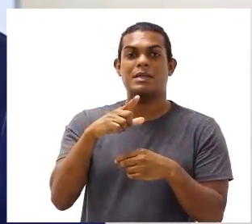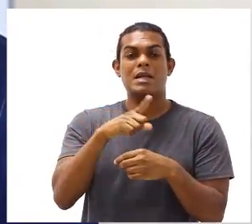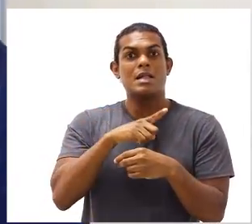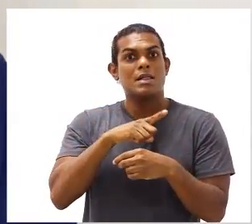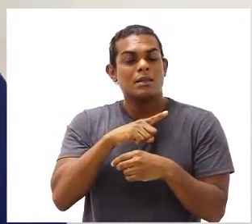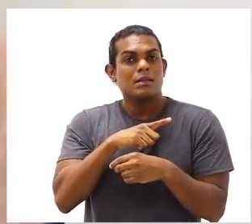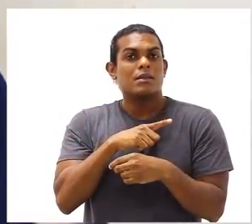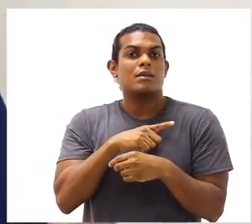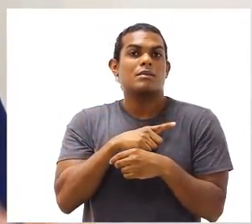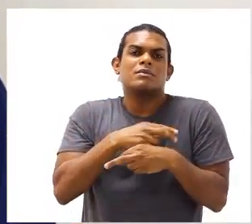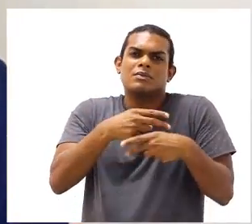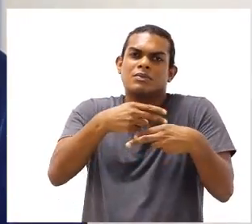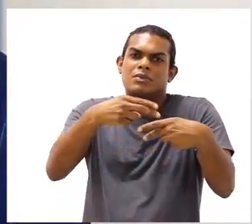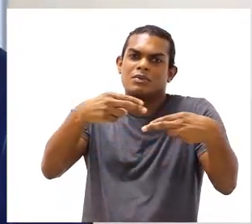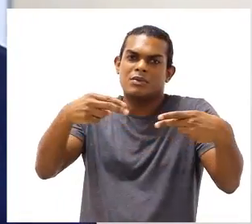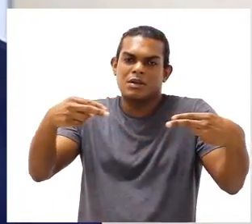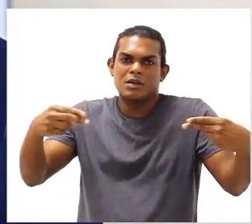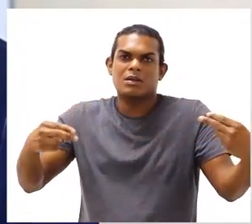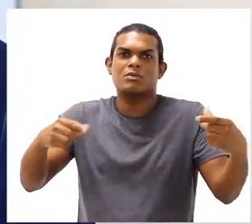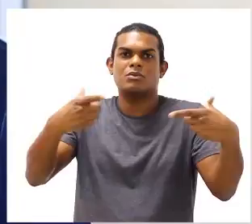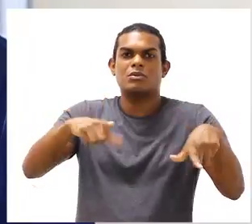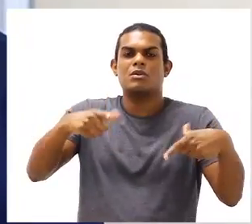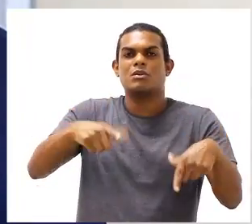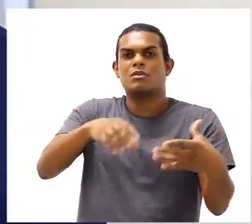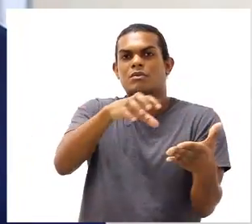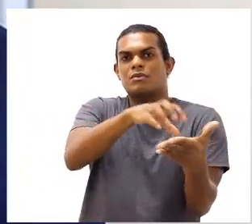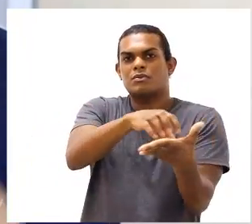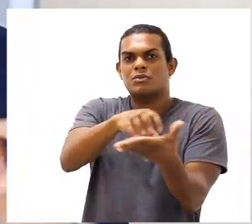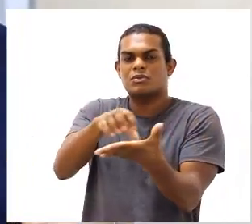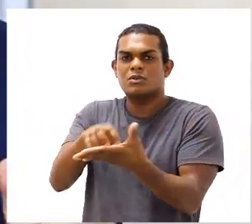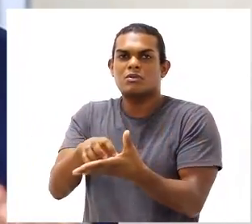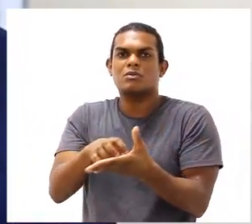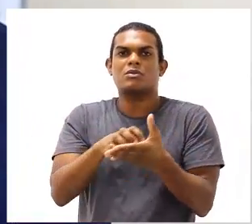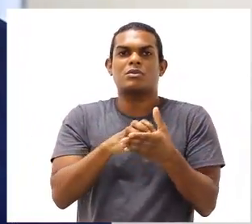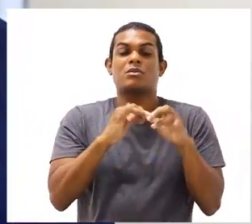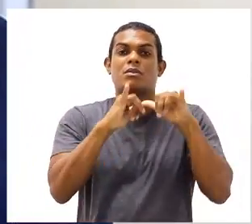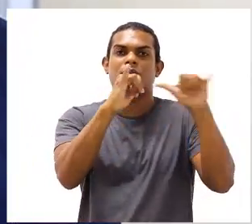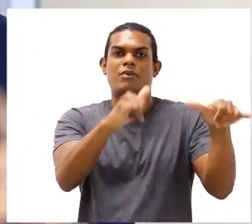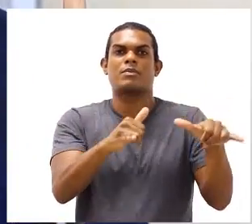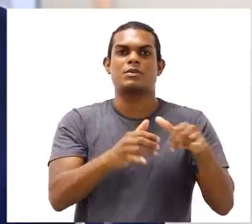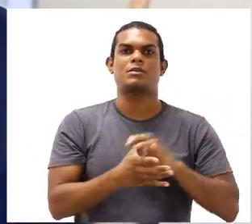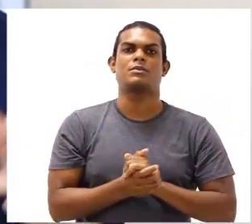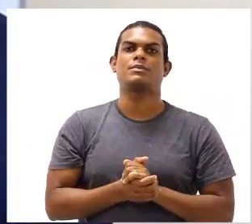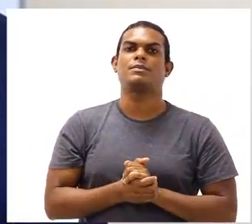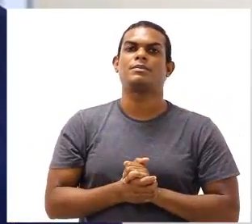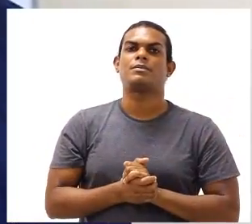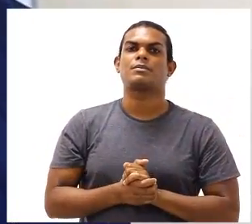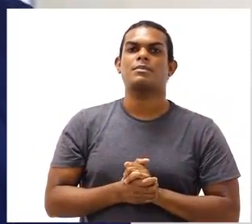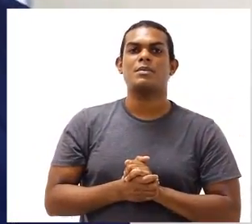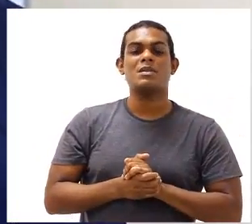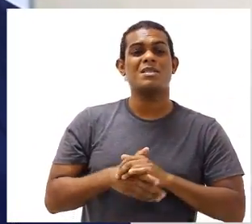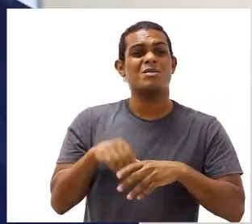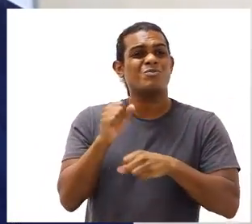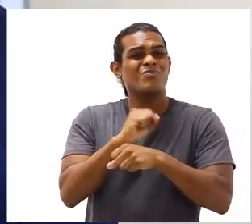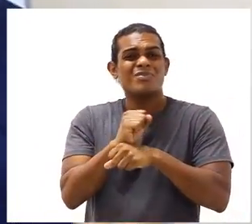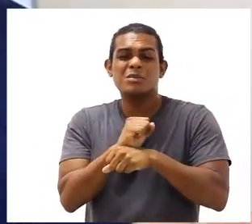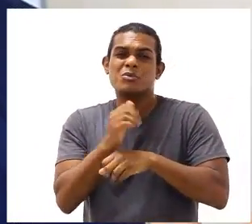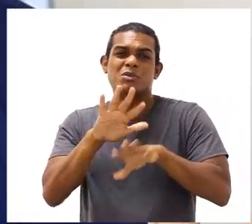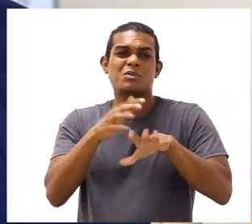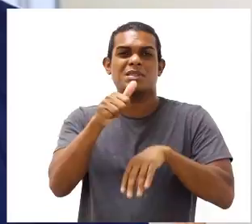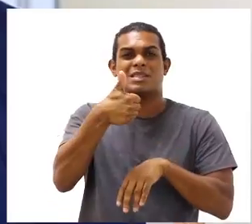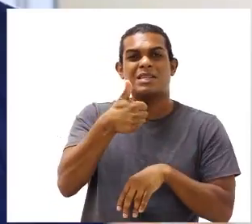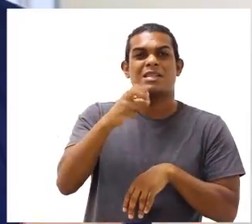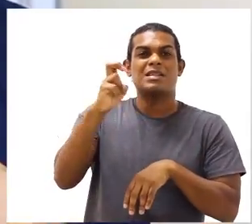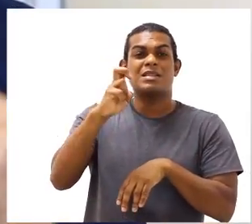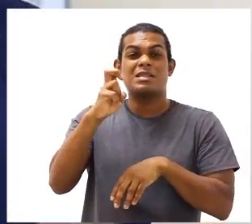comunicação. E aí a gente construiu há mais de 15 anos essa ideia, passou 15 anos para ser aprovada. Por quê?